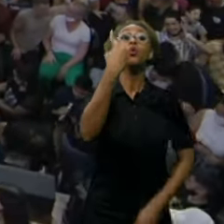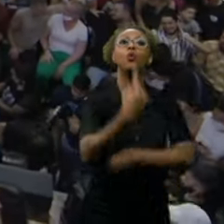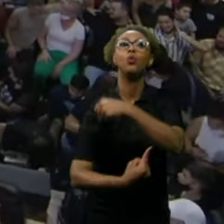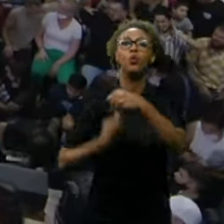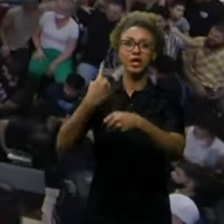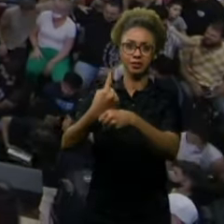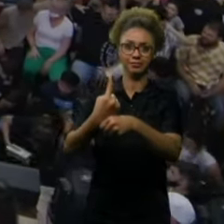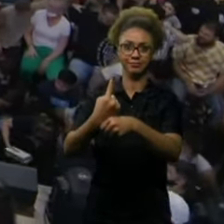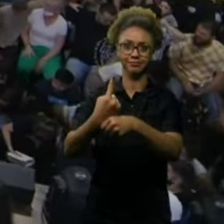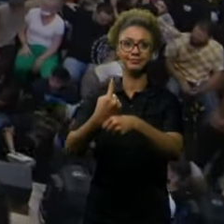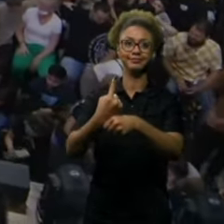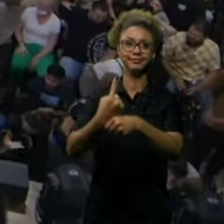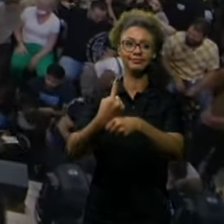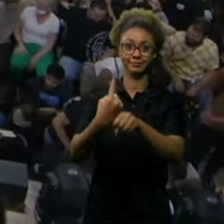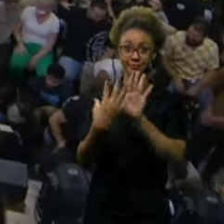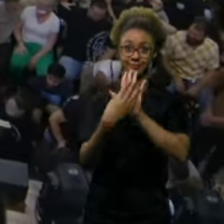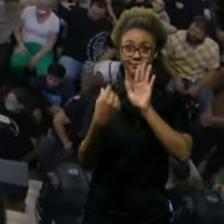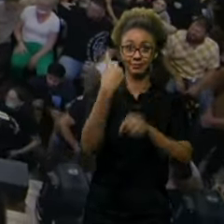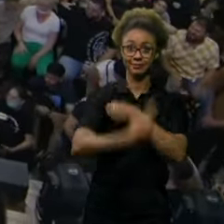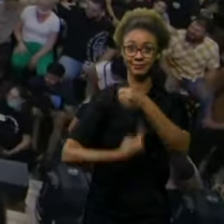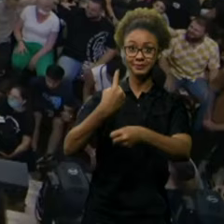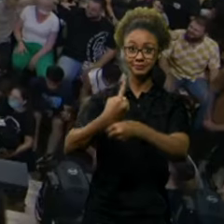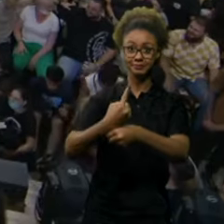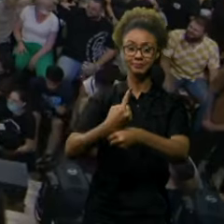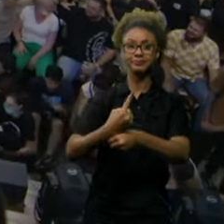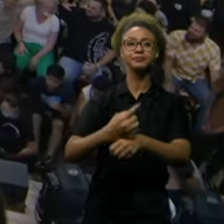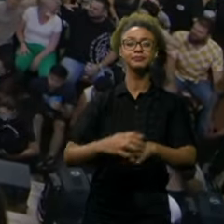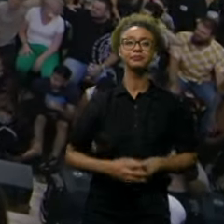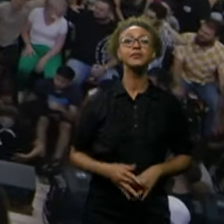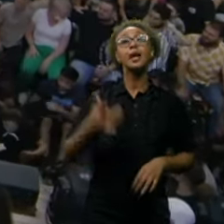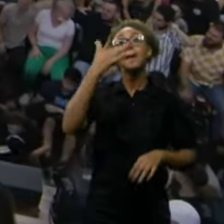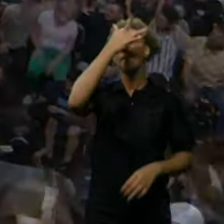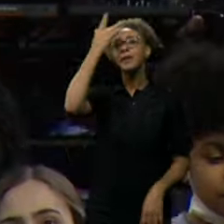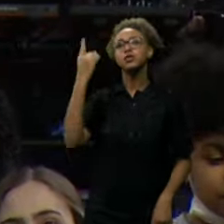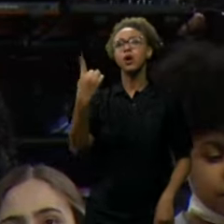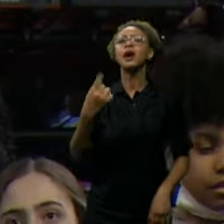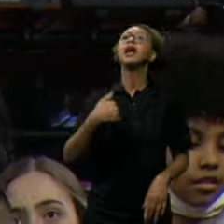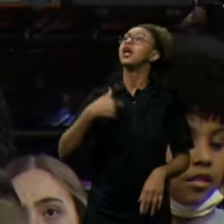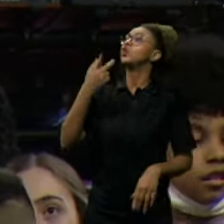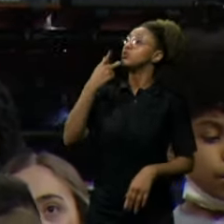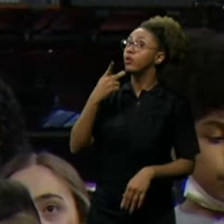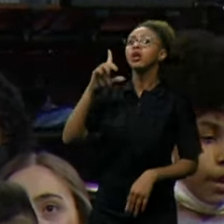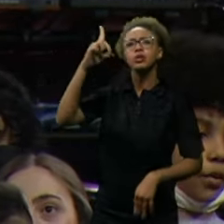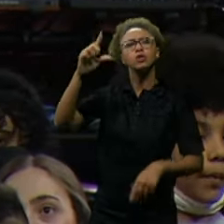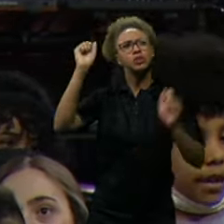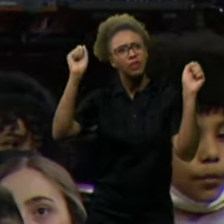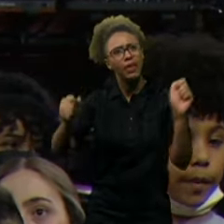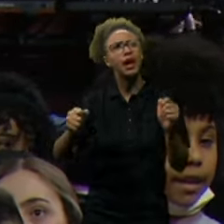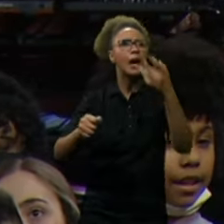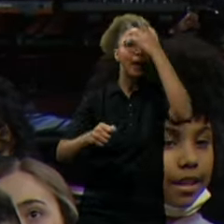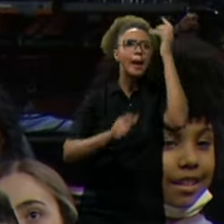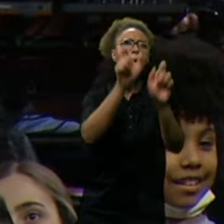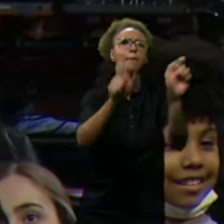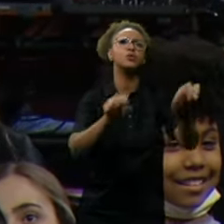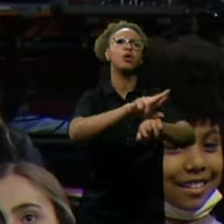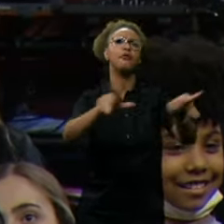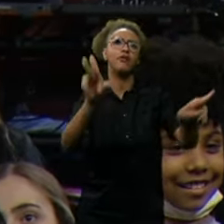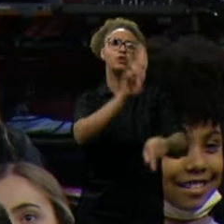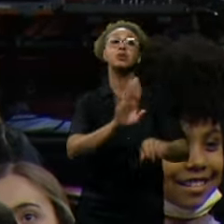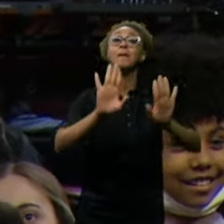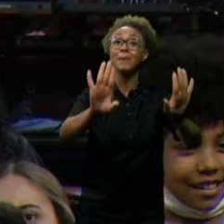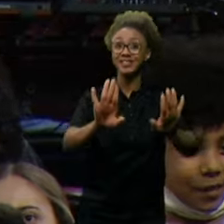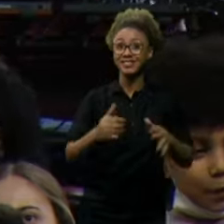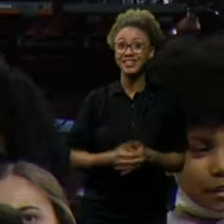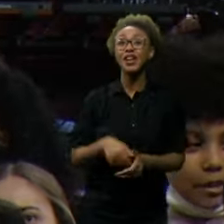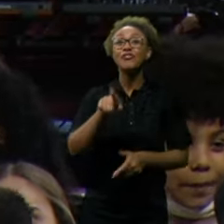e o mano uma pessoa eu não tô dizendo que Deus não vai usar pessoas só que você não vai